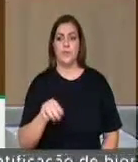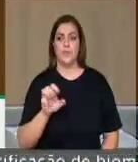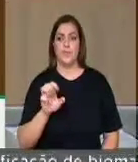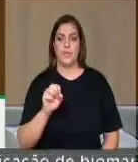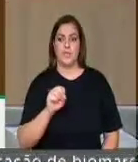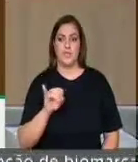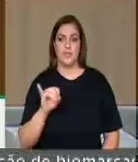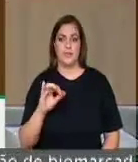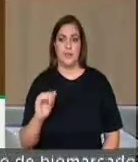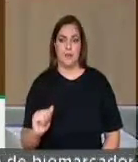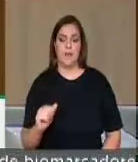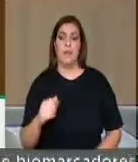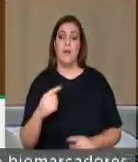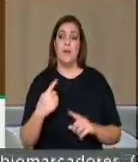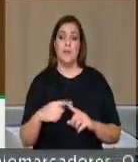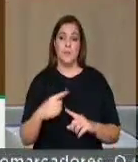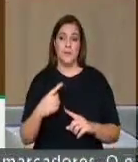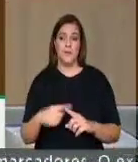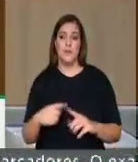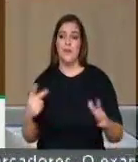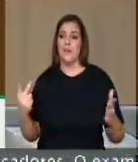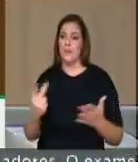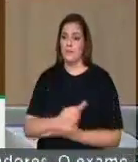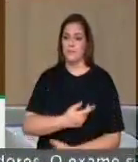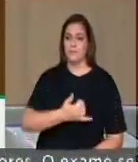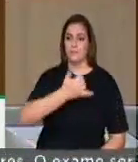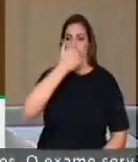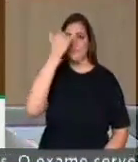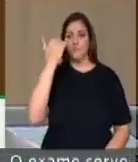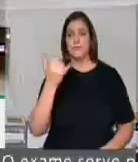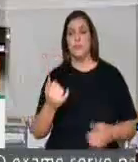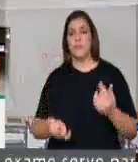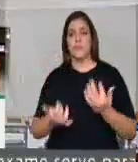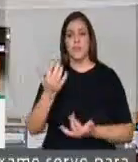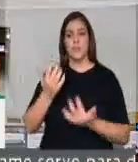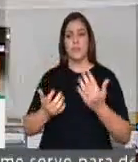vítima da tragédia de Janaúba, do incêndio da creche.